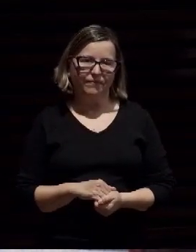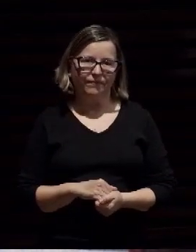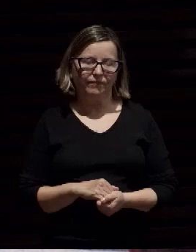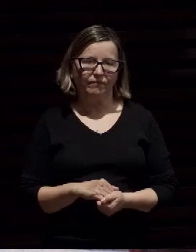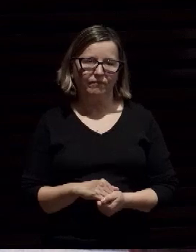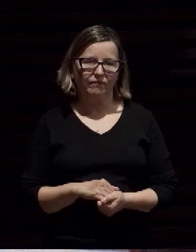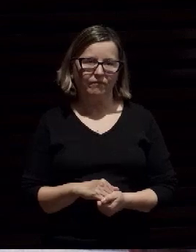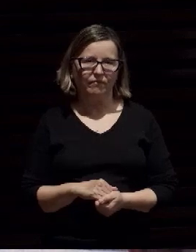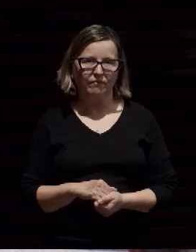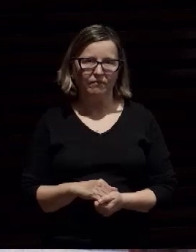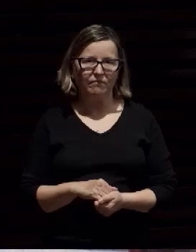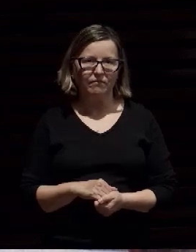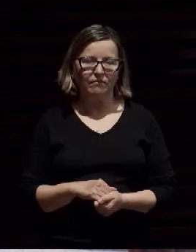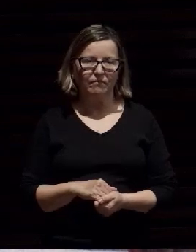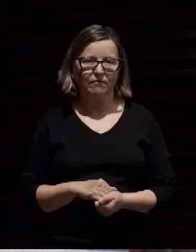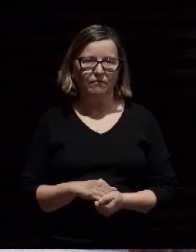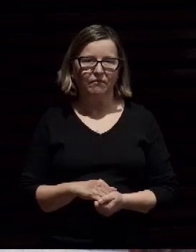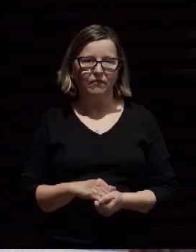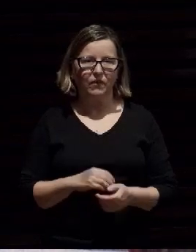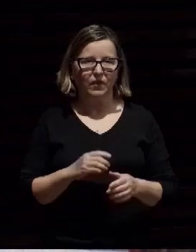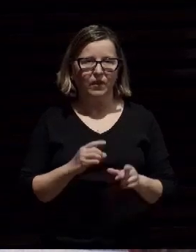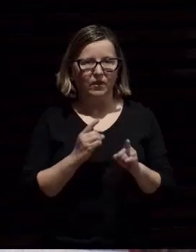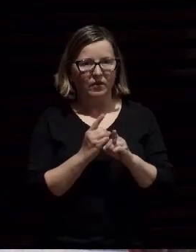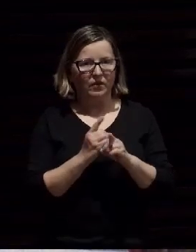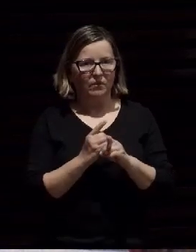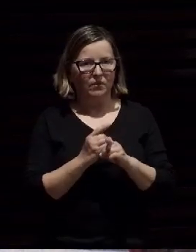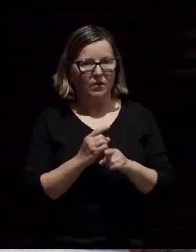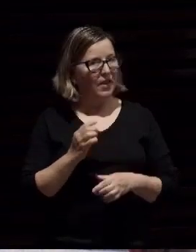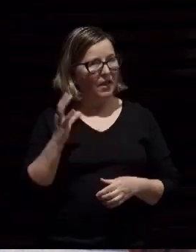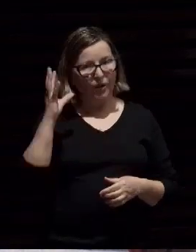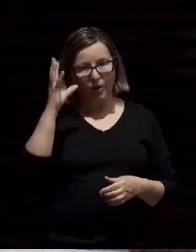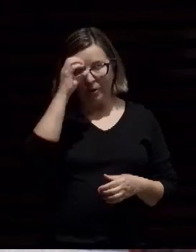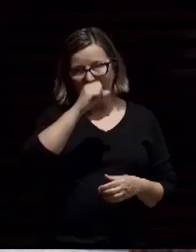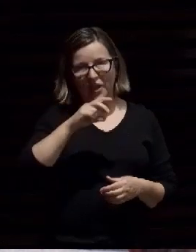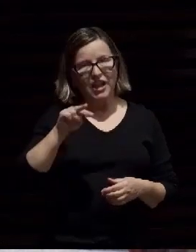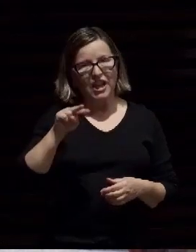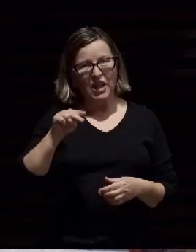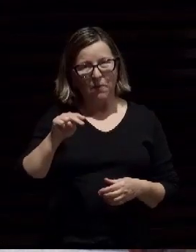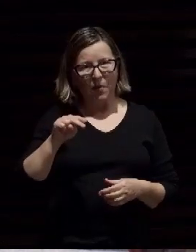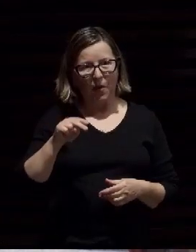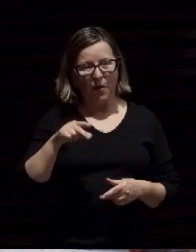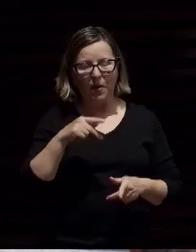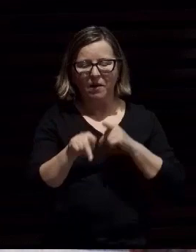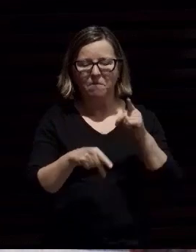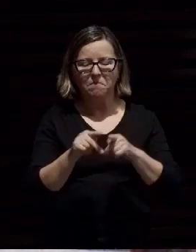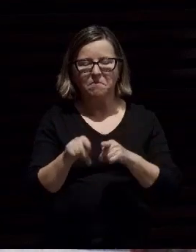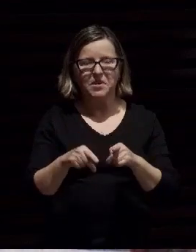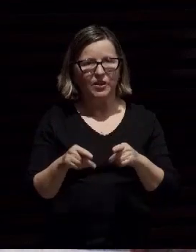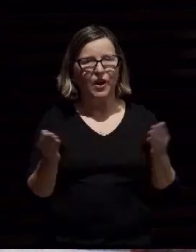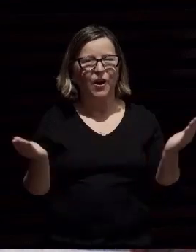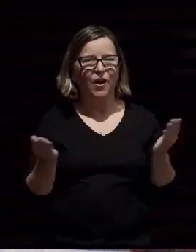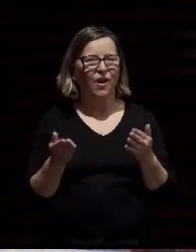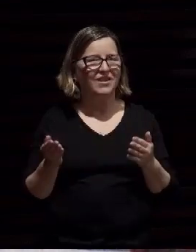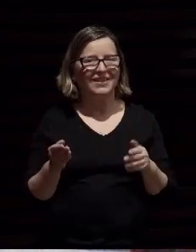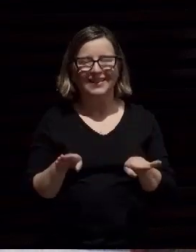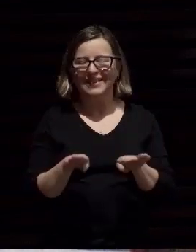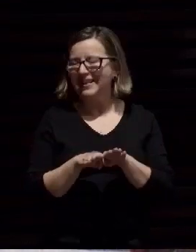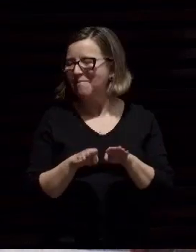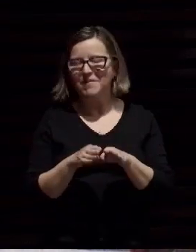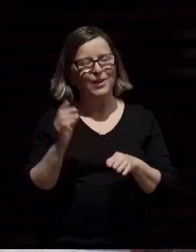Eles não compreendiam como muita gente hoje não compreende por que Jesus